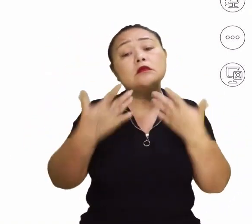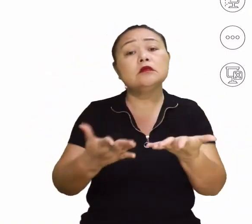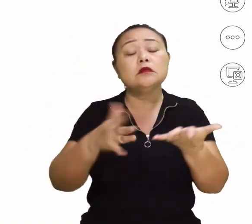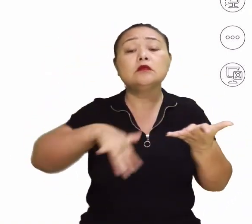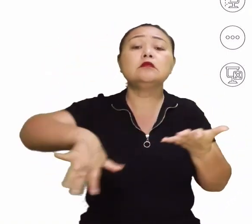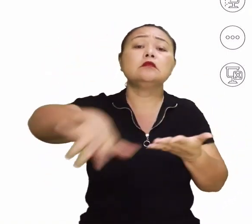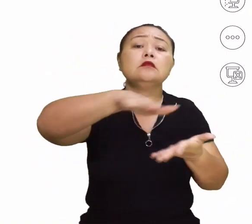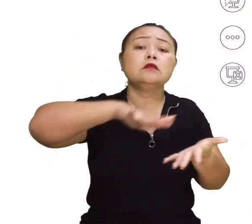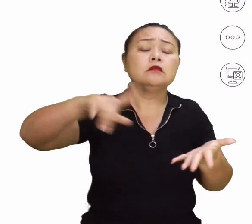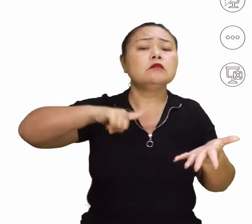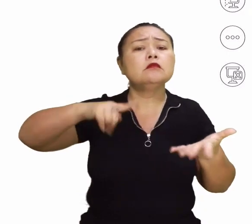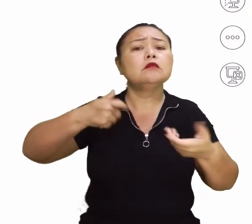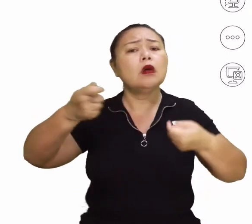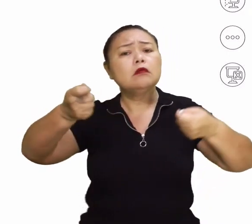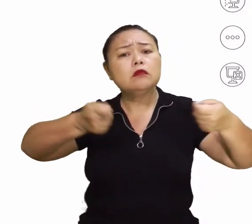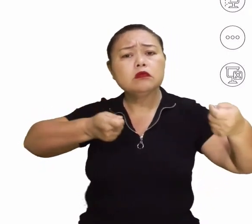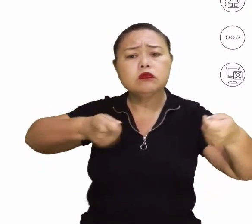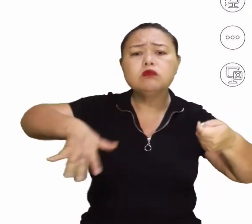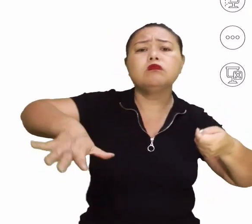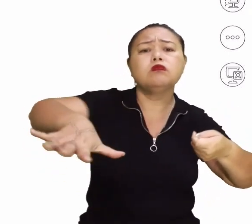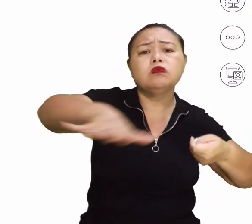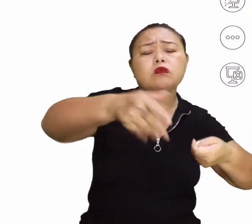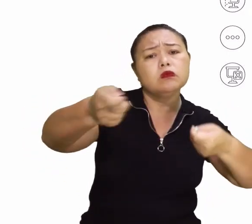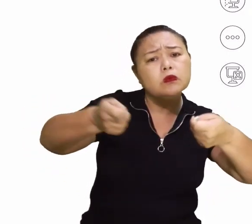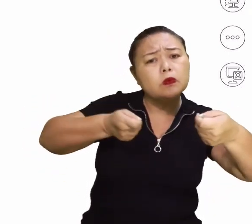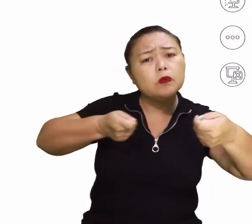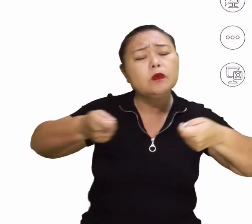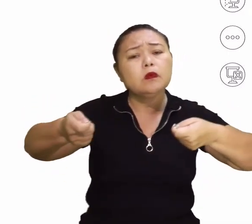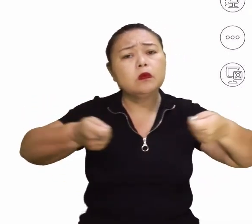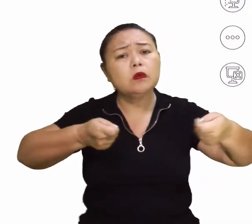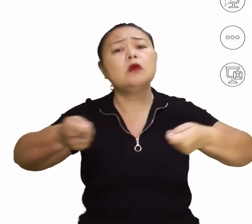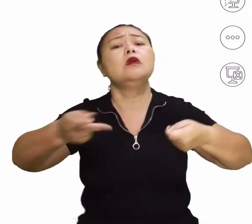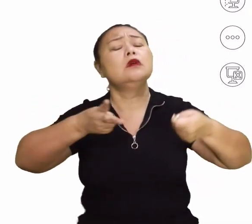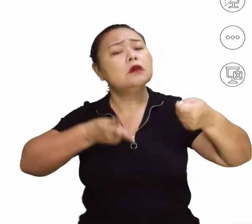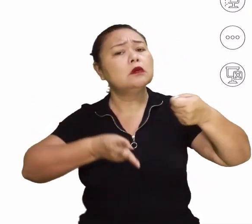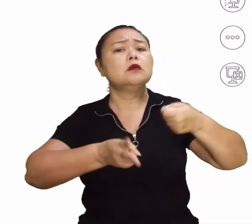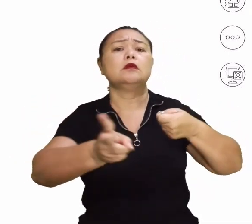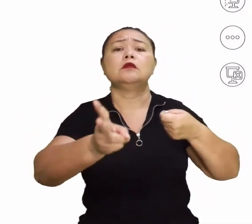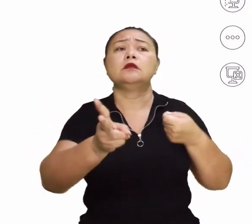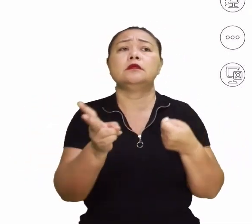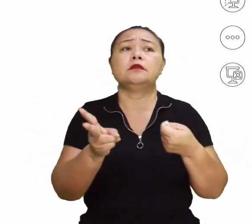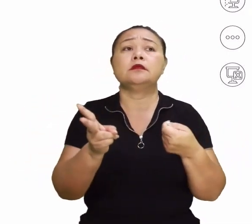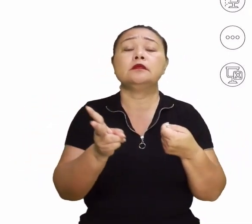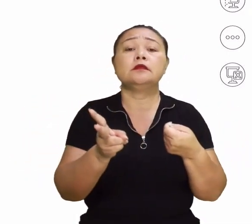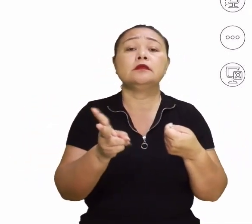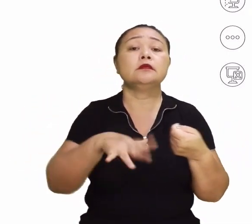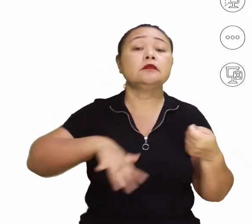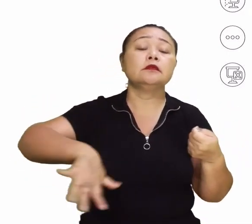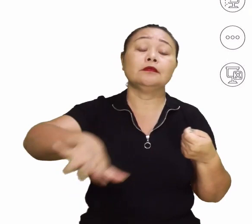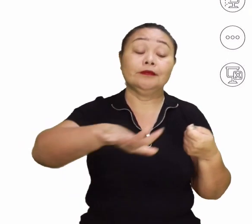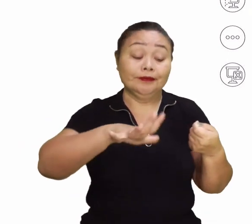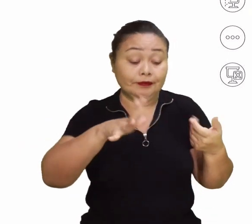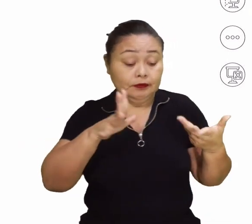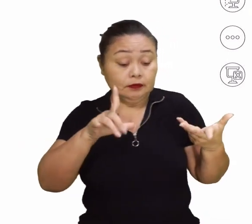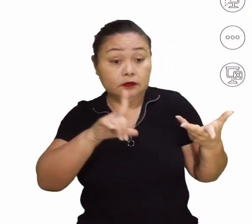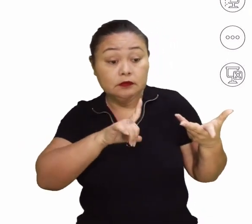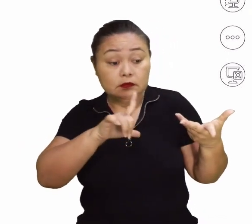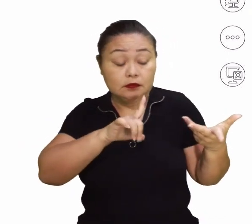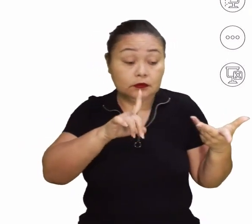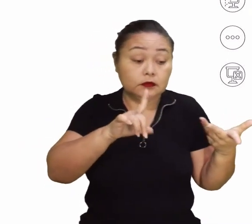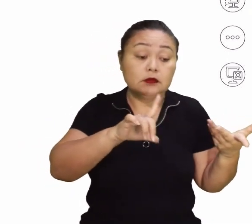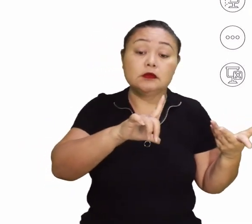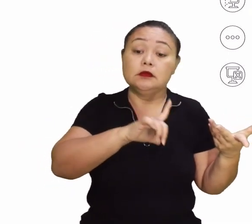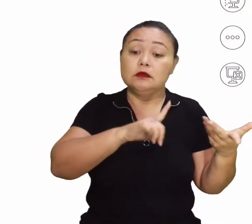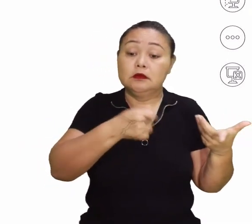essa região de garimpo, geralmente sempre será uma área de tensão, de